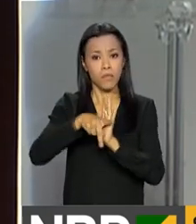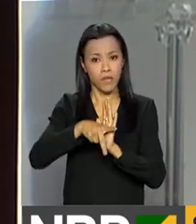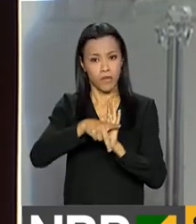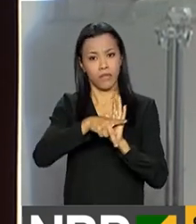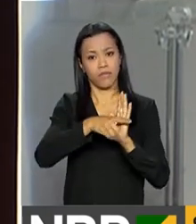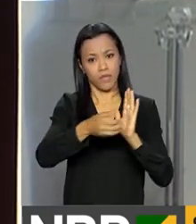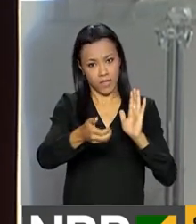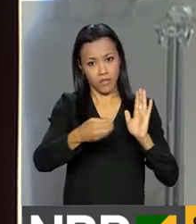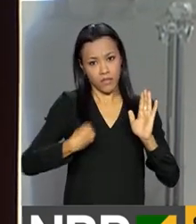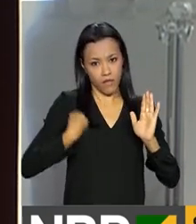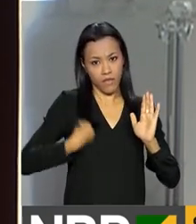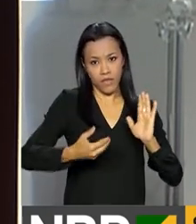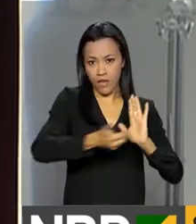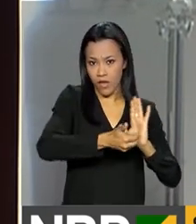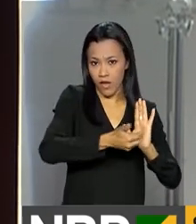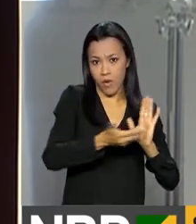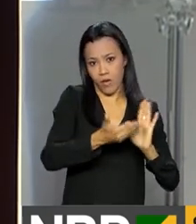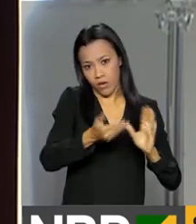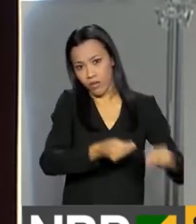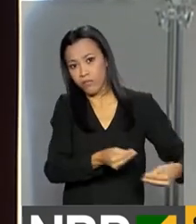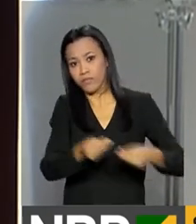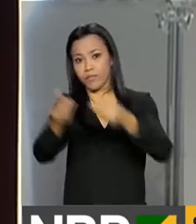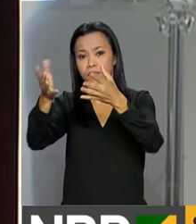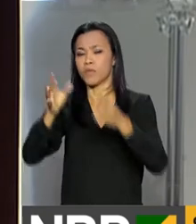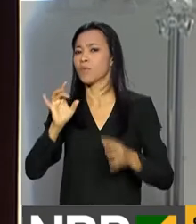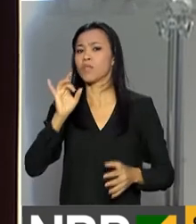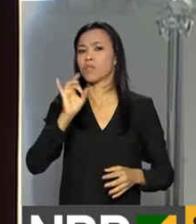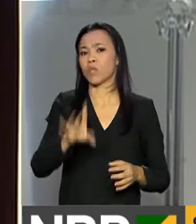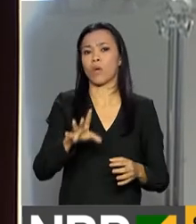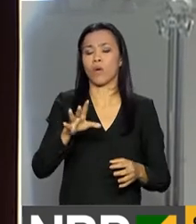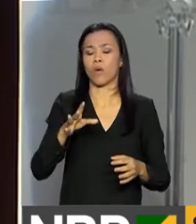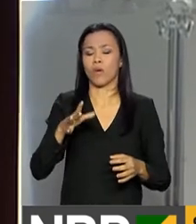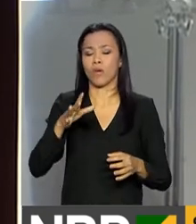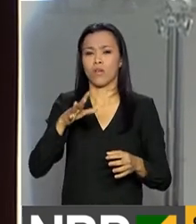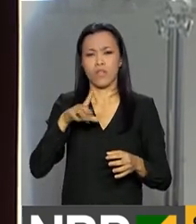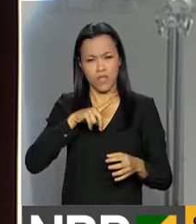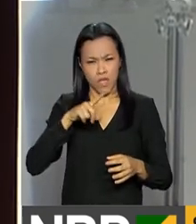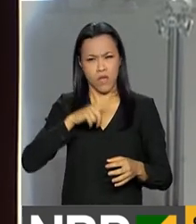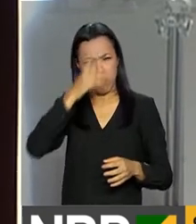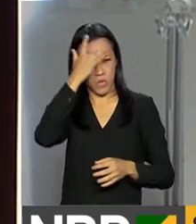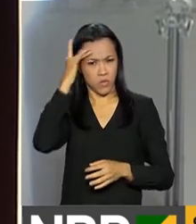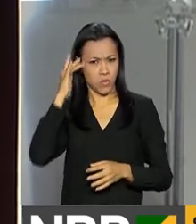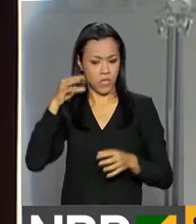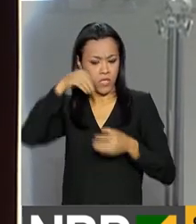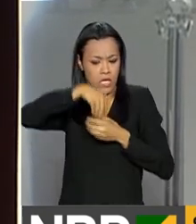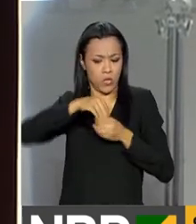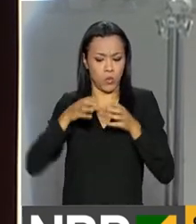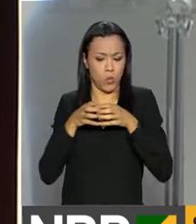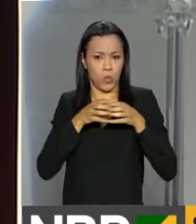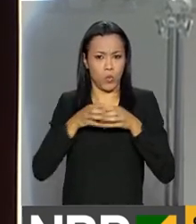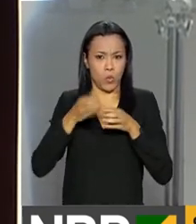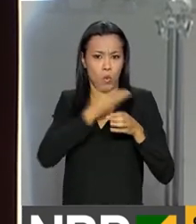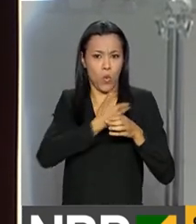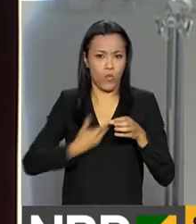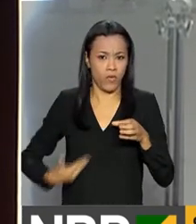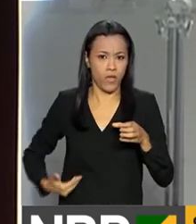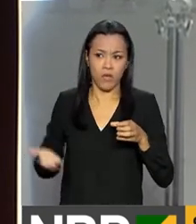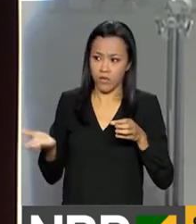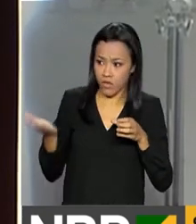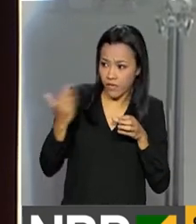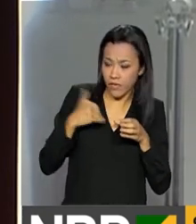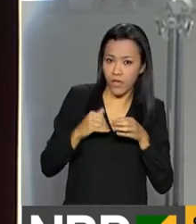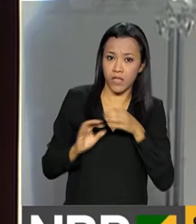exemplo de que não existem só privilegiados no setor público. Existem muito privilegiados no governo que vêm do setor privado